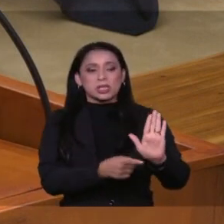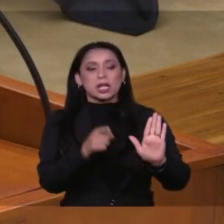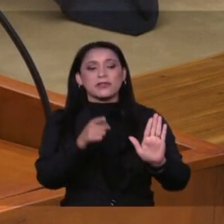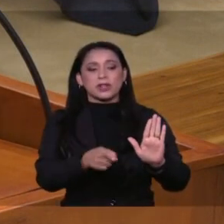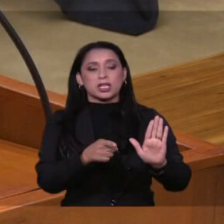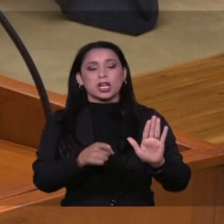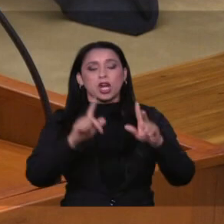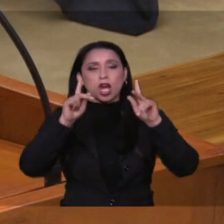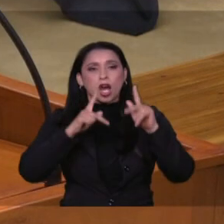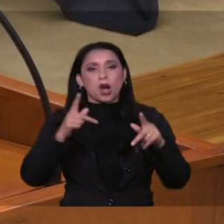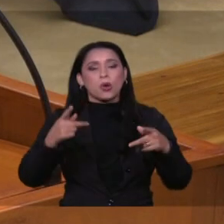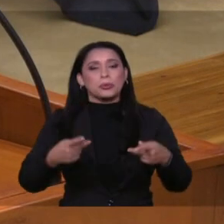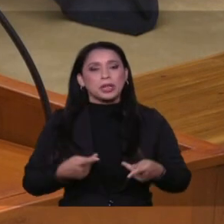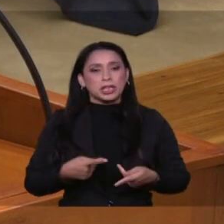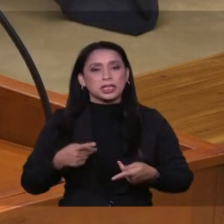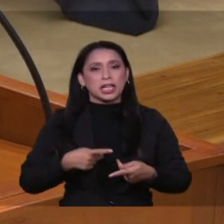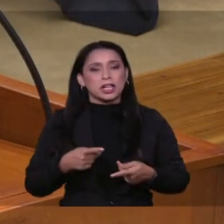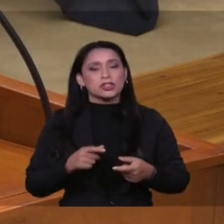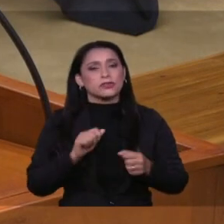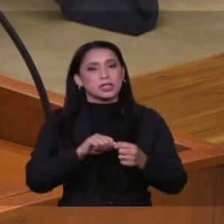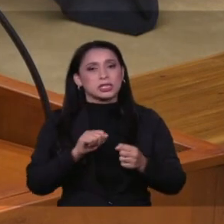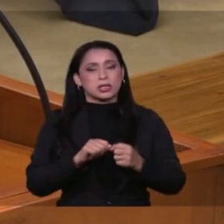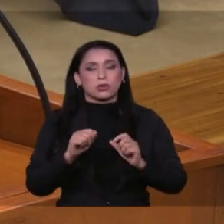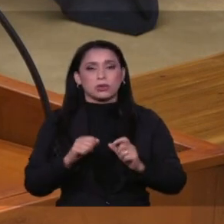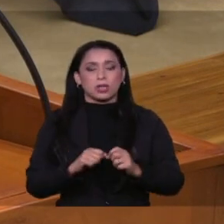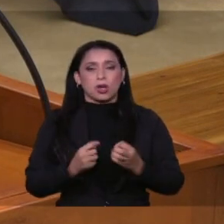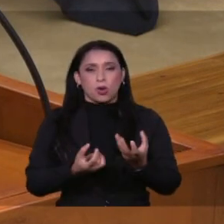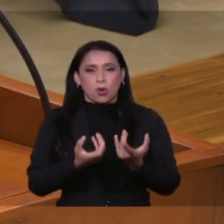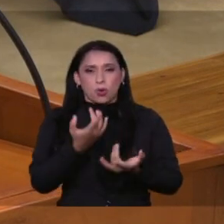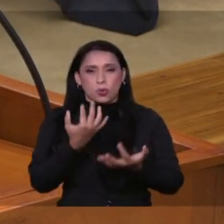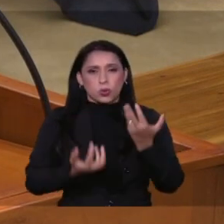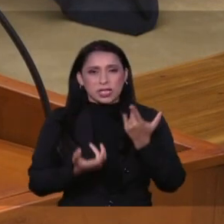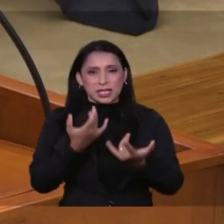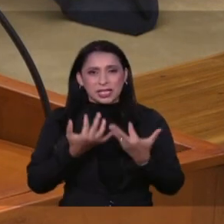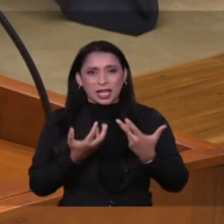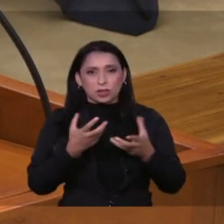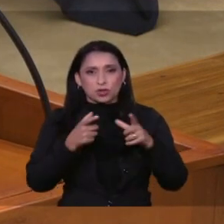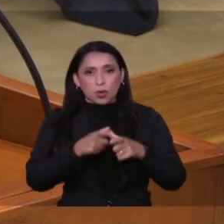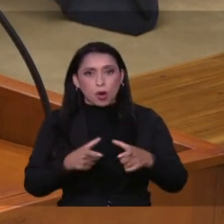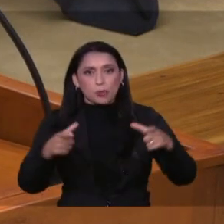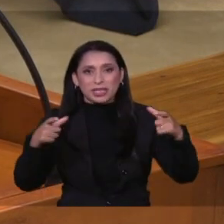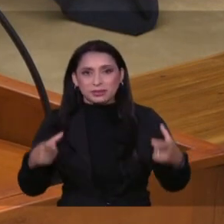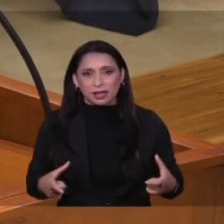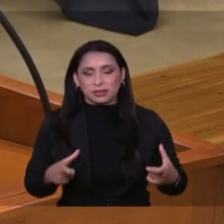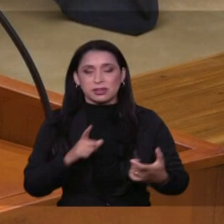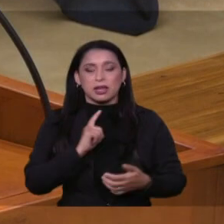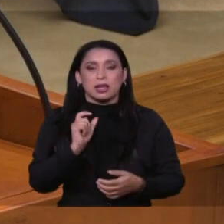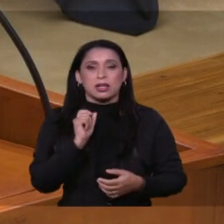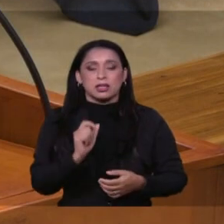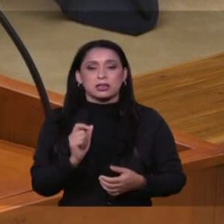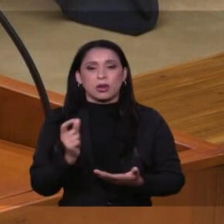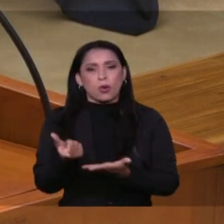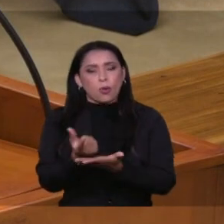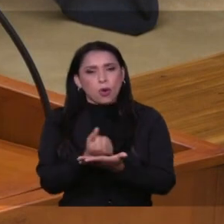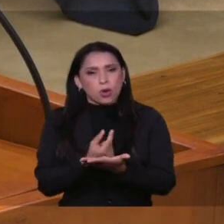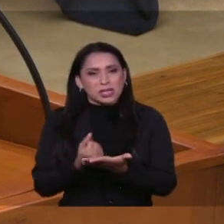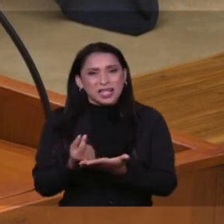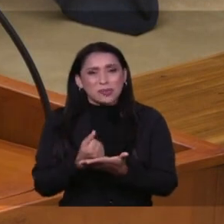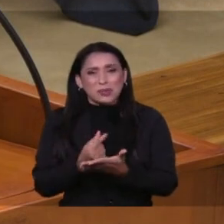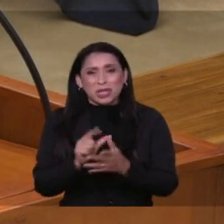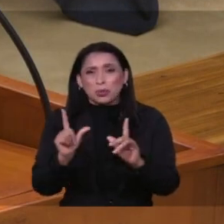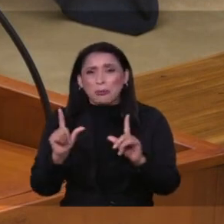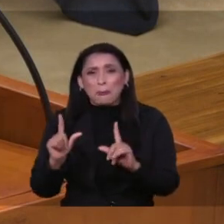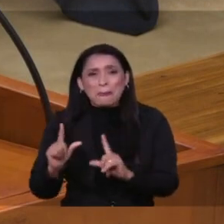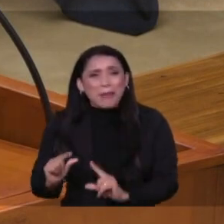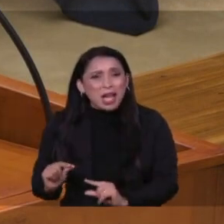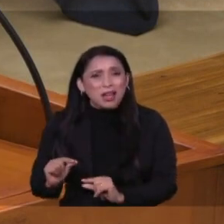aumento desses focos de incêndio. De igual forma, excelência, também se observava uma dotação orçamentária muito baixa e